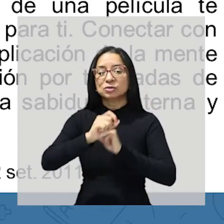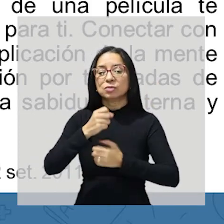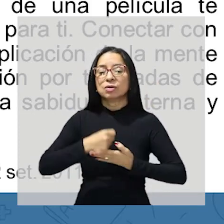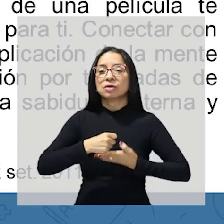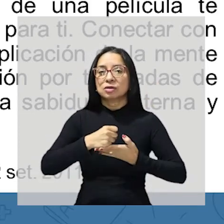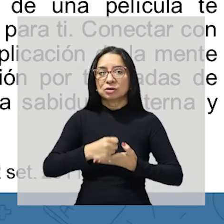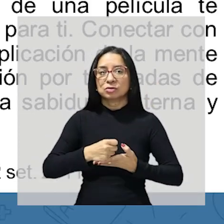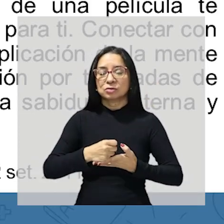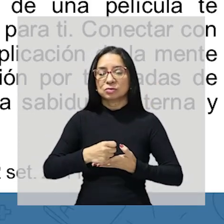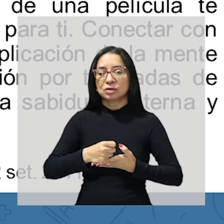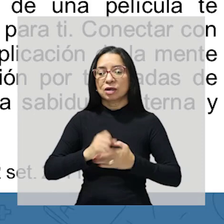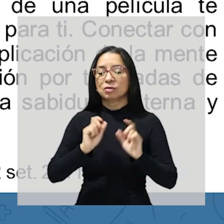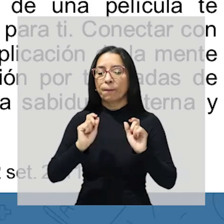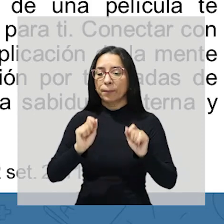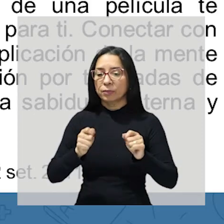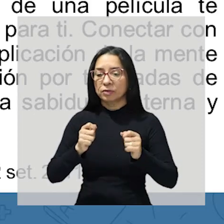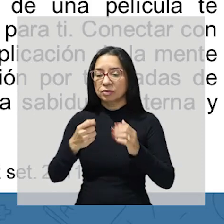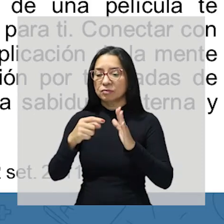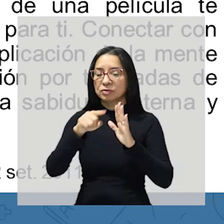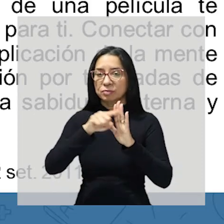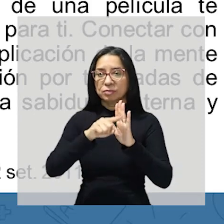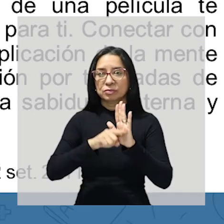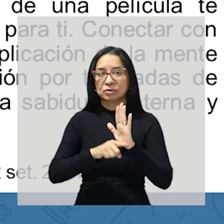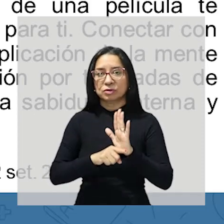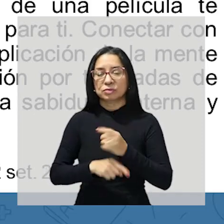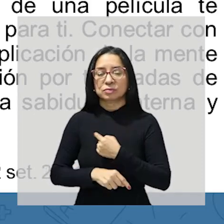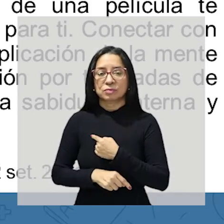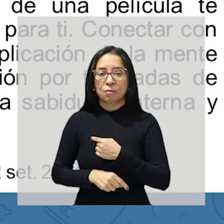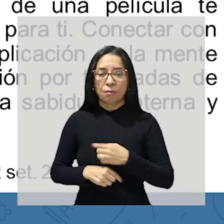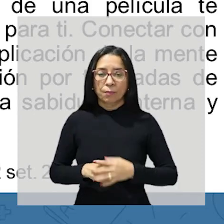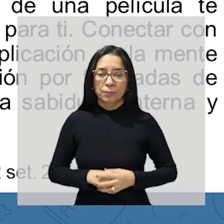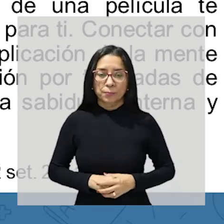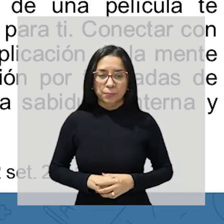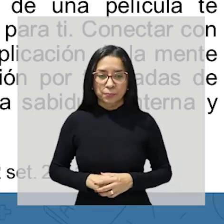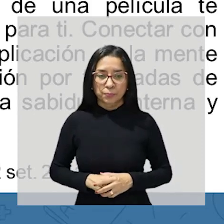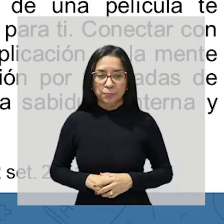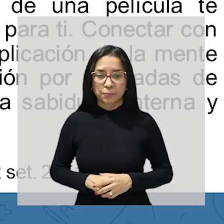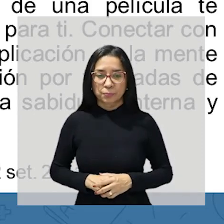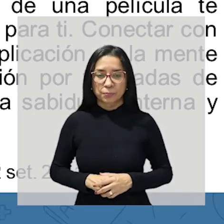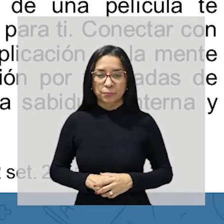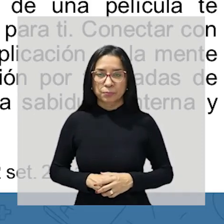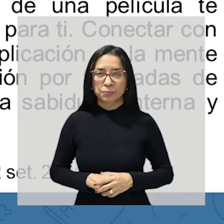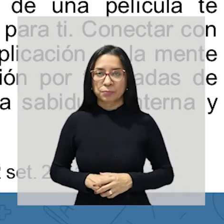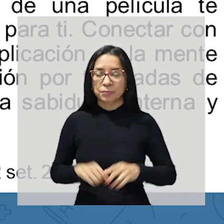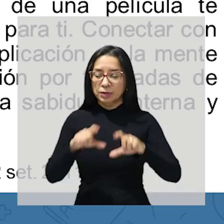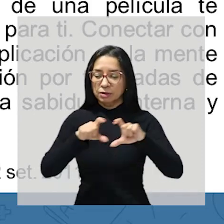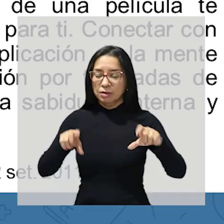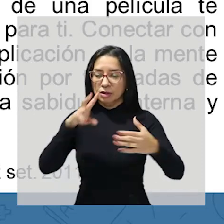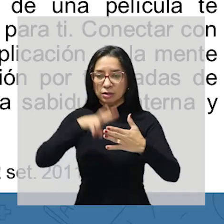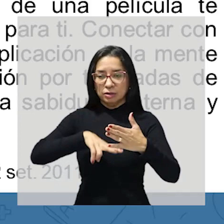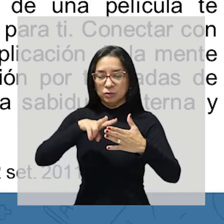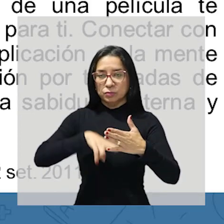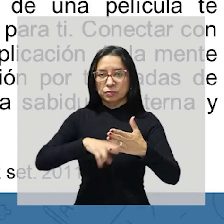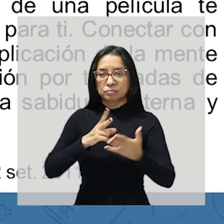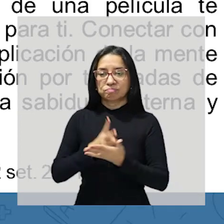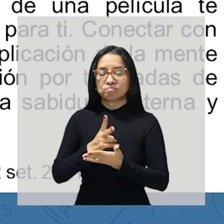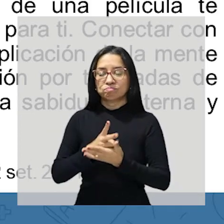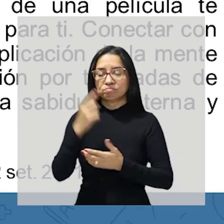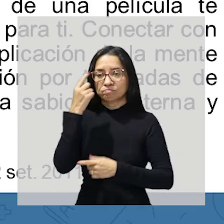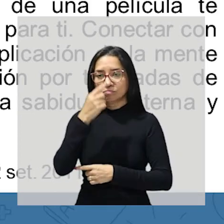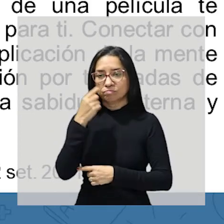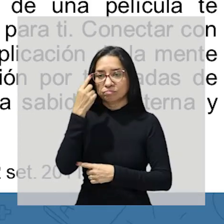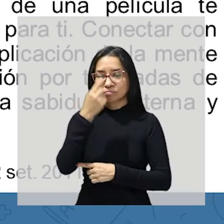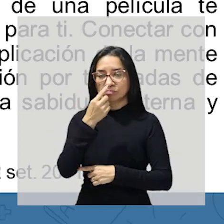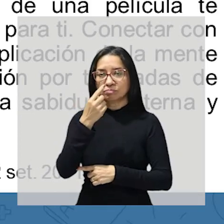ajudar nos teus possíveis projetos. Aí ele coloca aqui, es lo que Jung llamó sincronicidade,